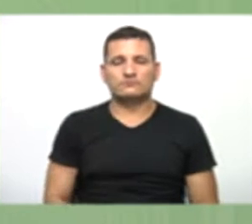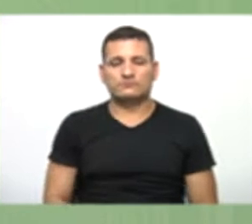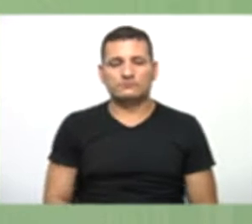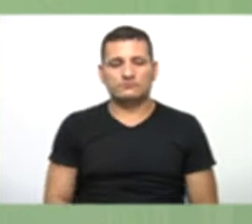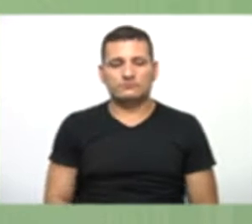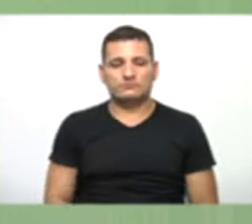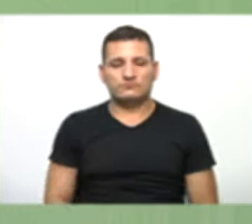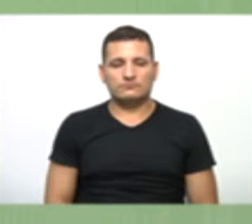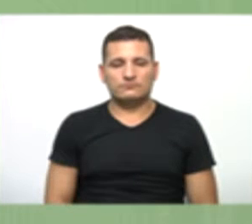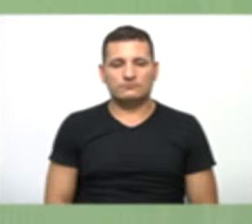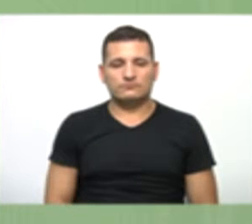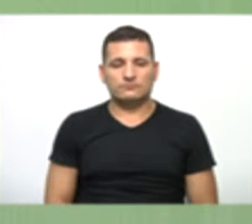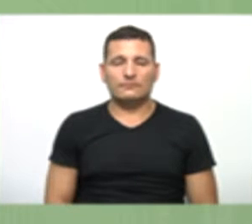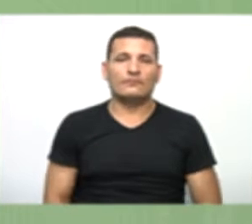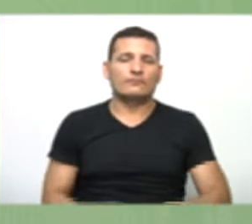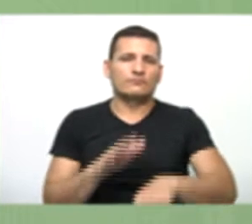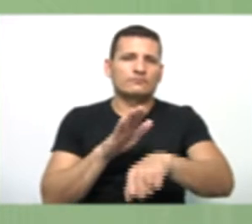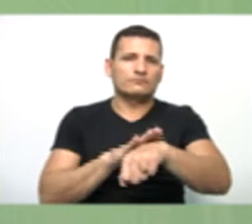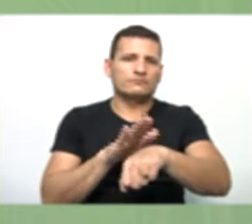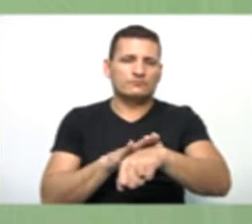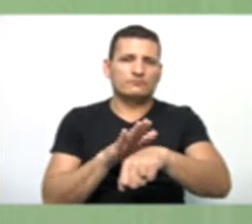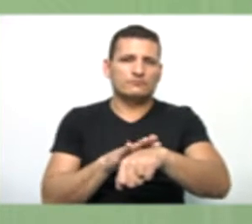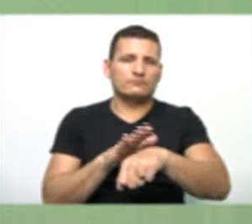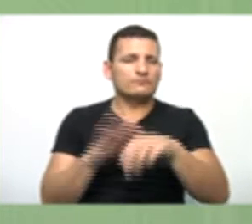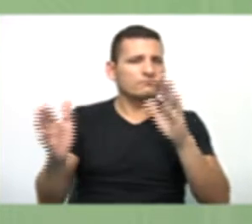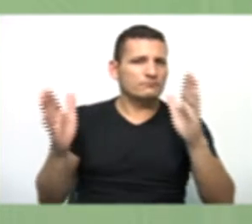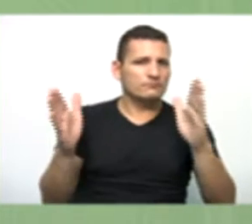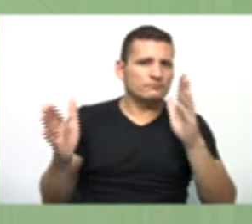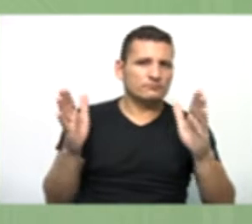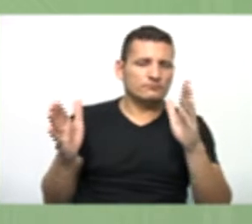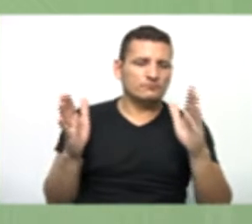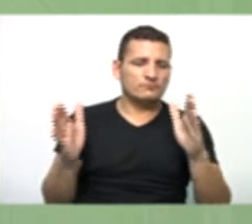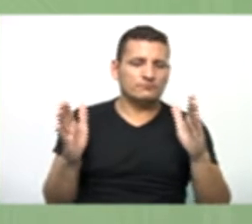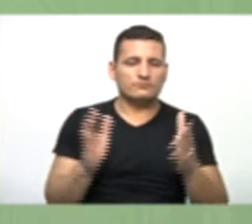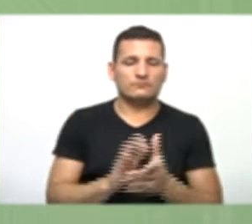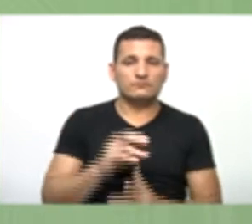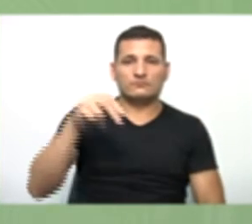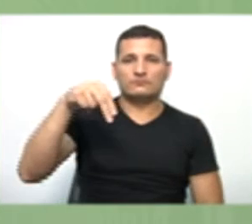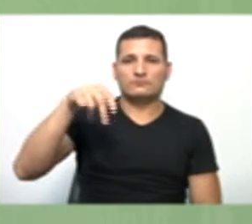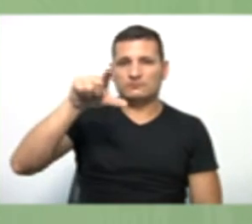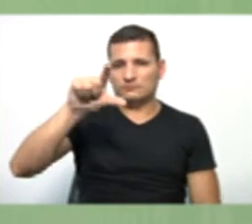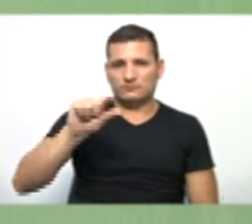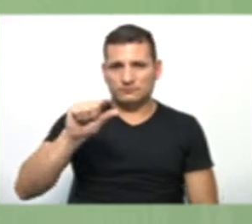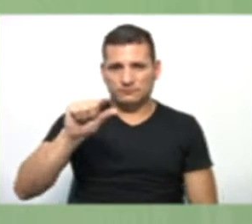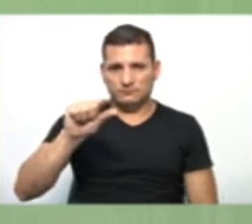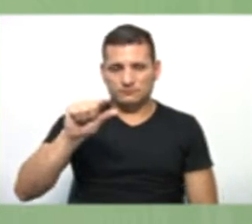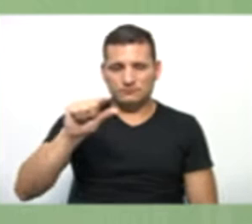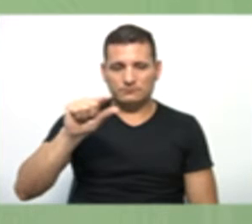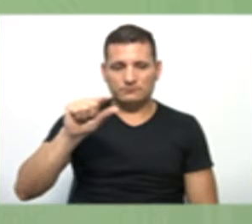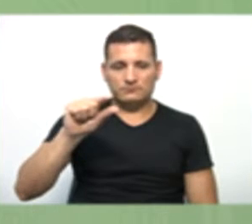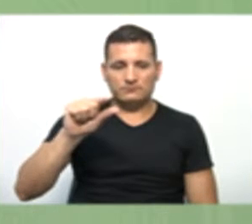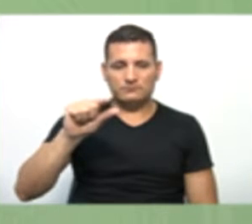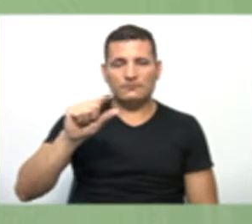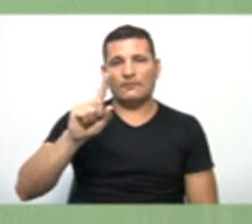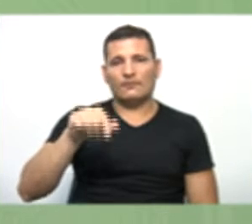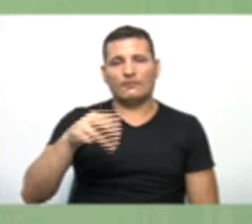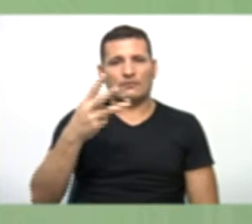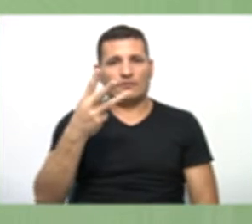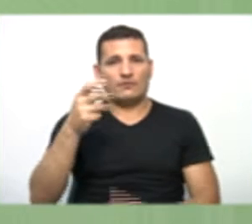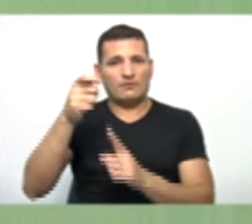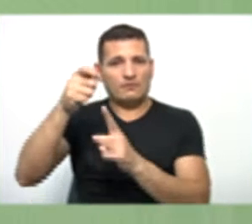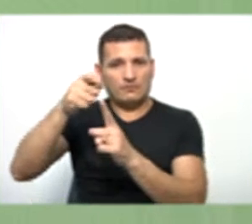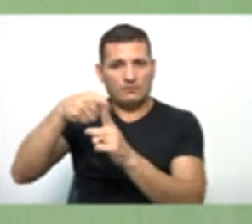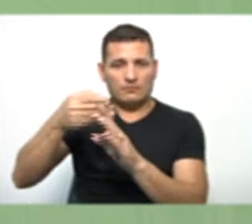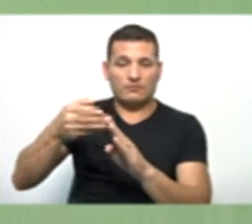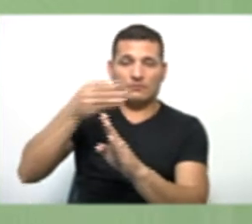E o tempo, qual é o tempo que vai sendo descontada? O N minúsculo. São 3 meses